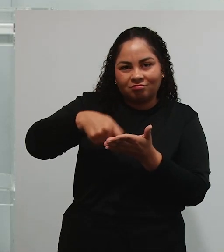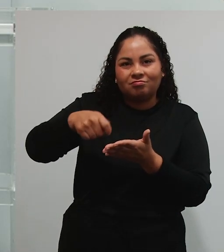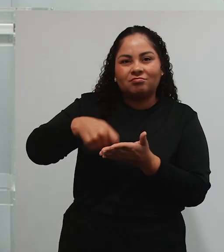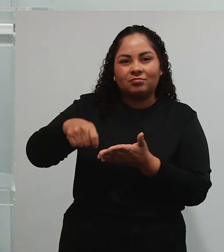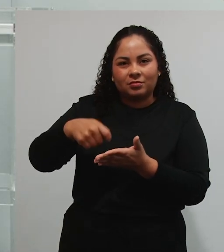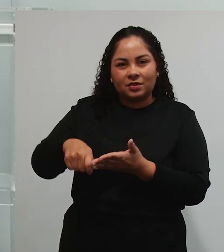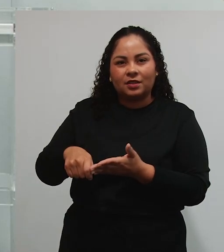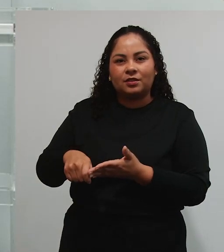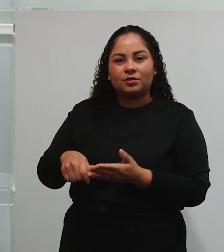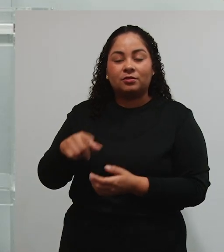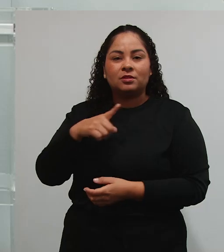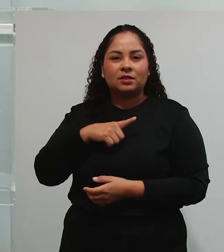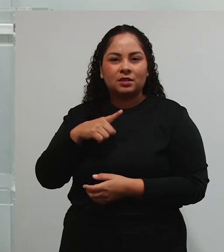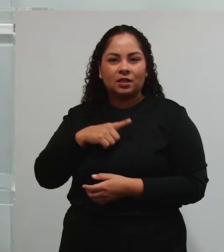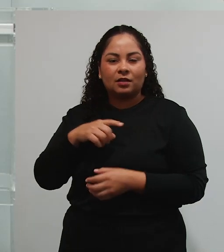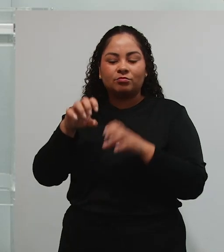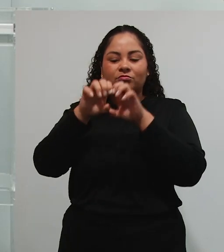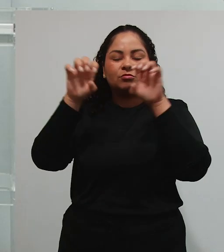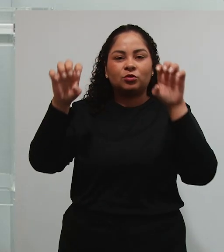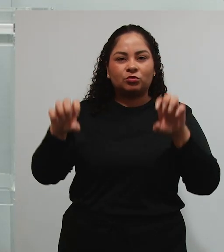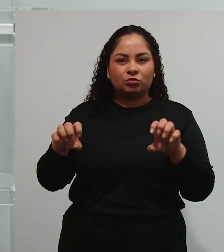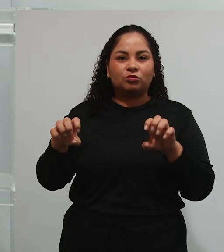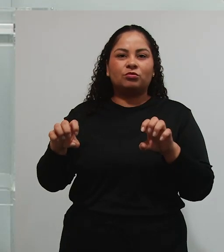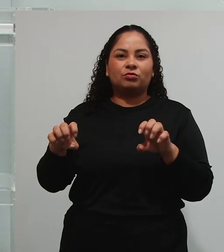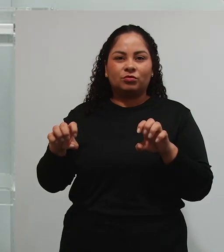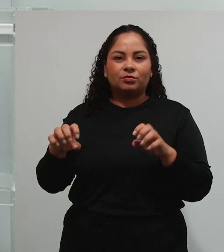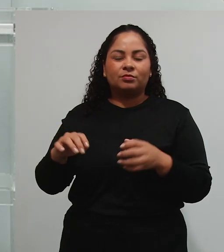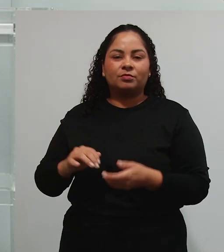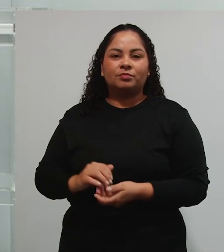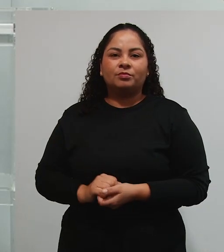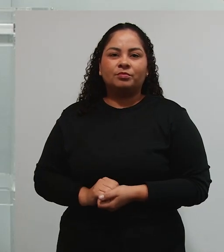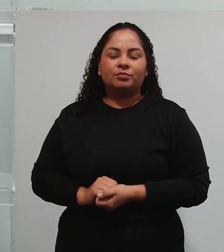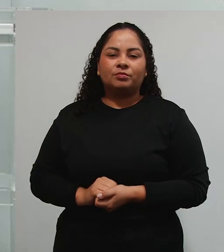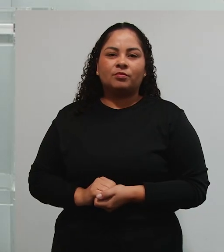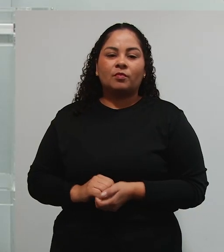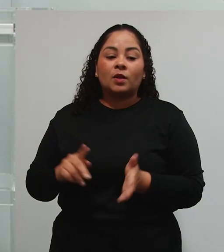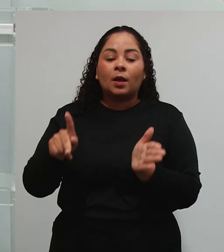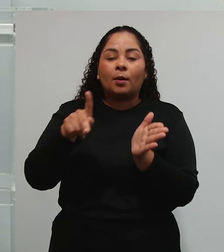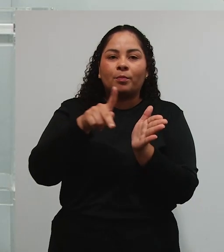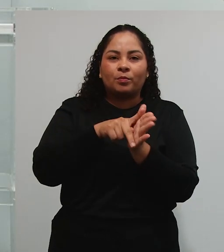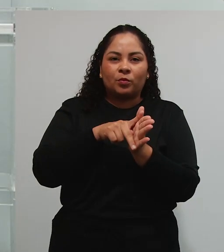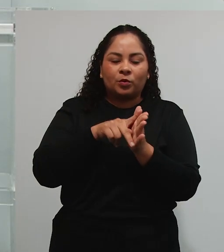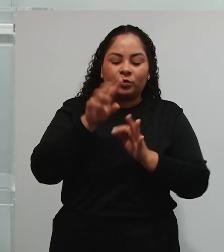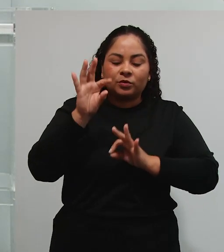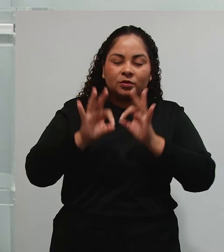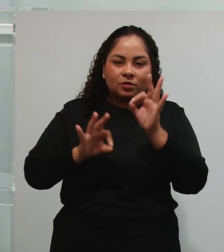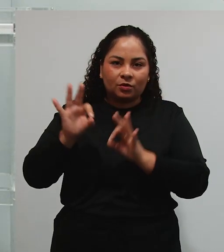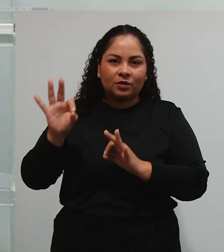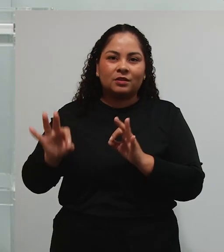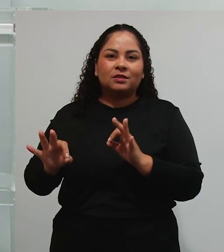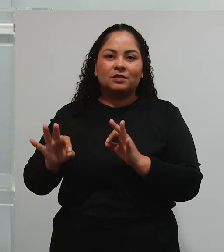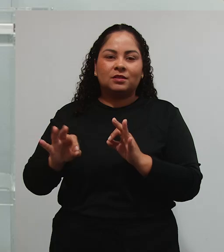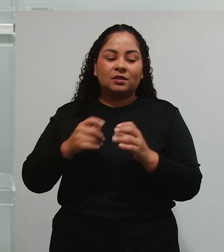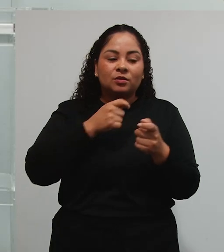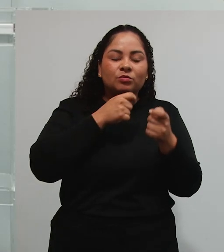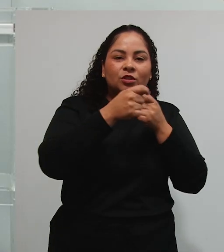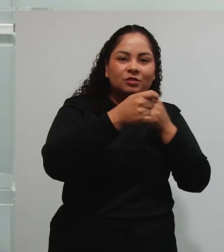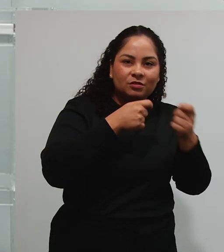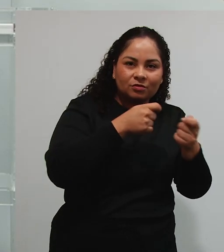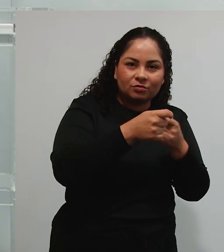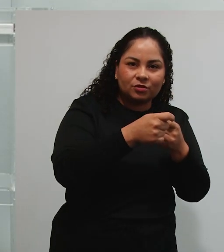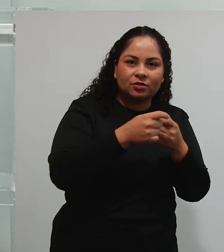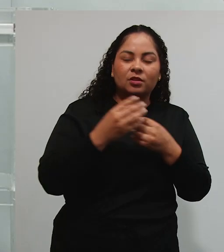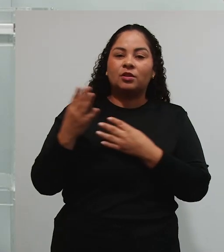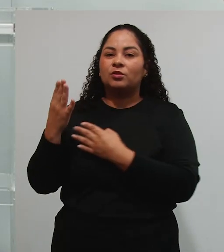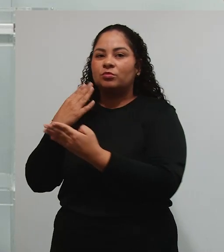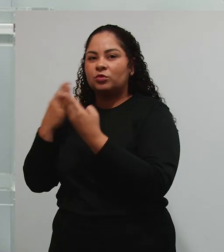período de transcriação, que são as estruturas metodológicas, né, o processo metodológico de realização